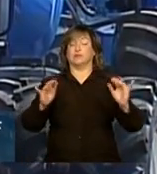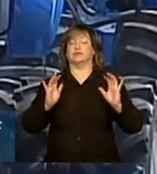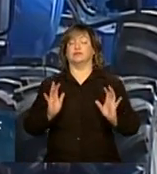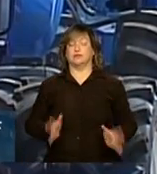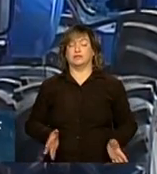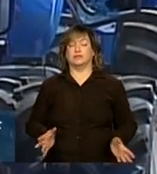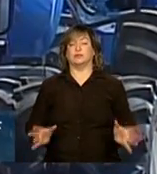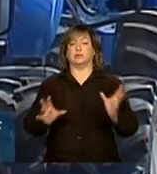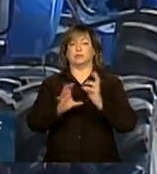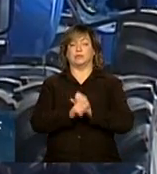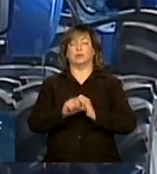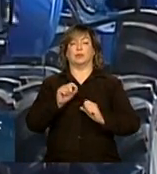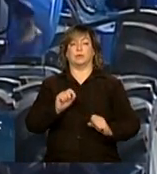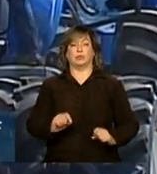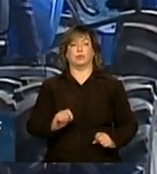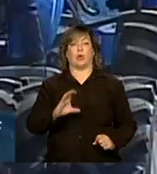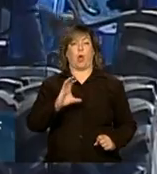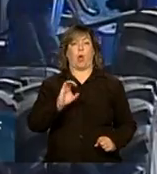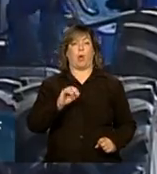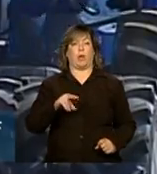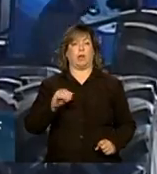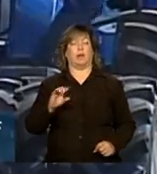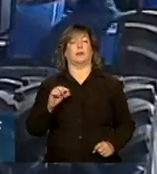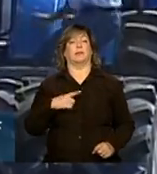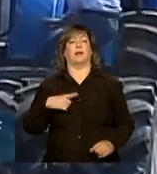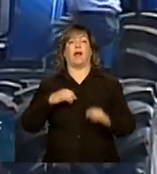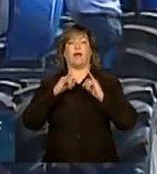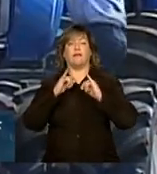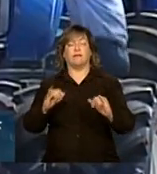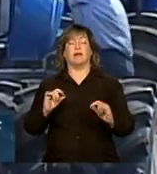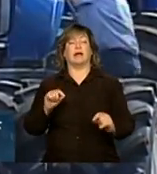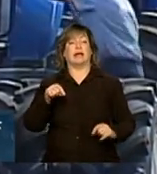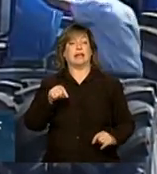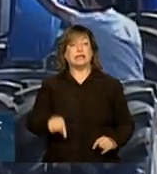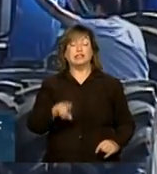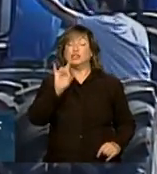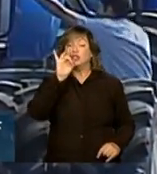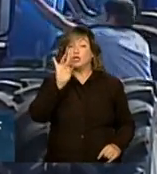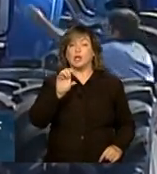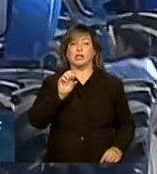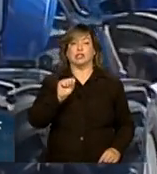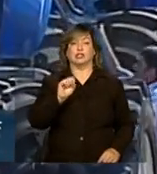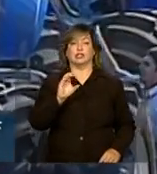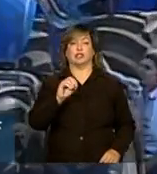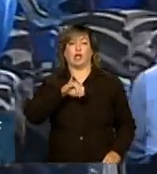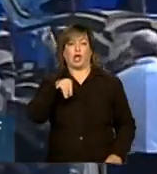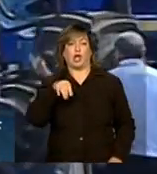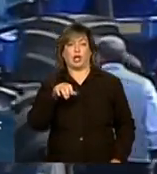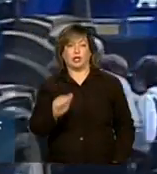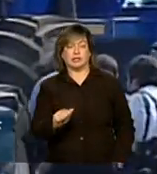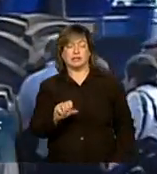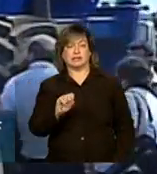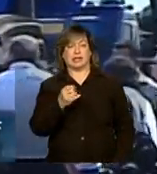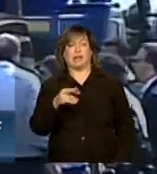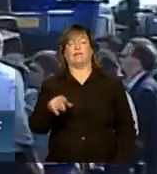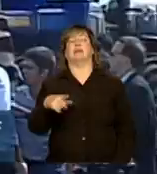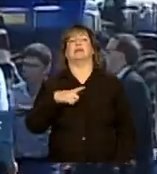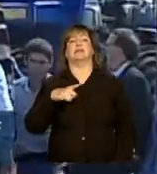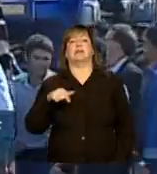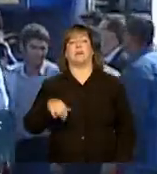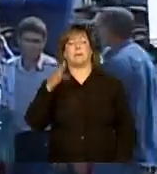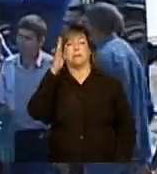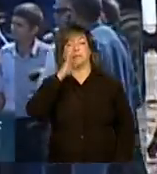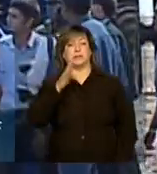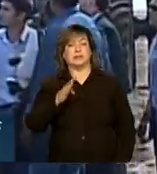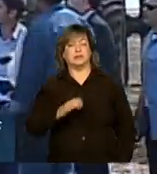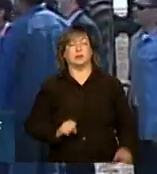hoje pela companhia Nacional de abastecimento aponta que a estimativa só da safra de soja então é que o Brasil produz aí o